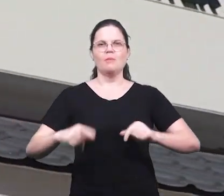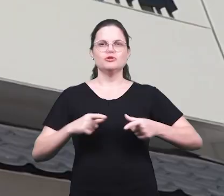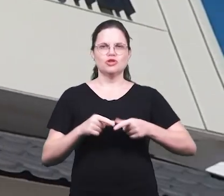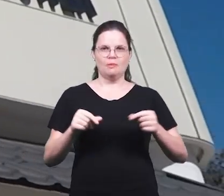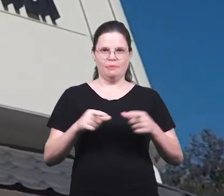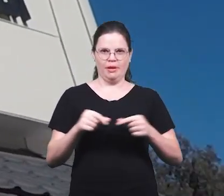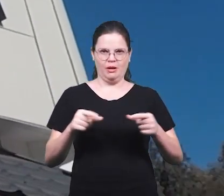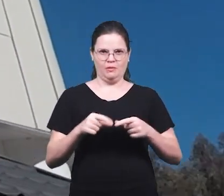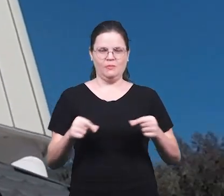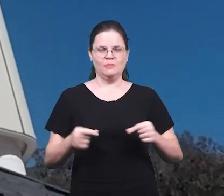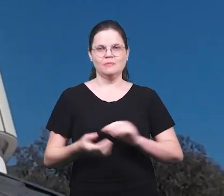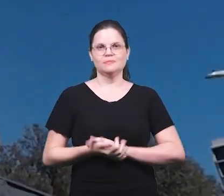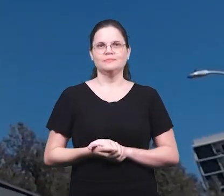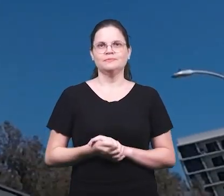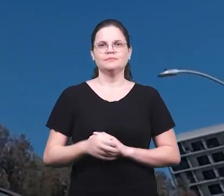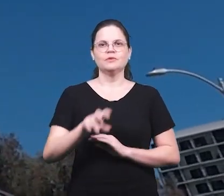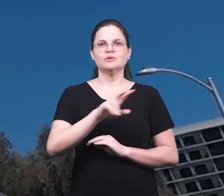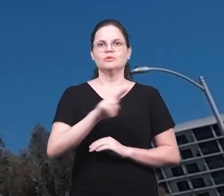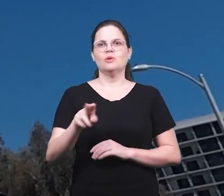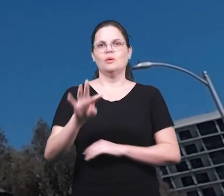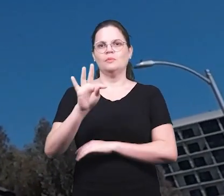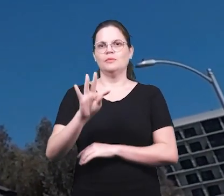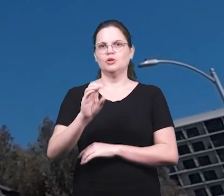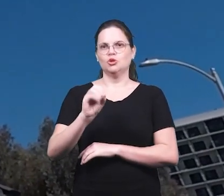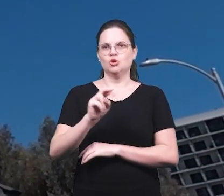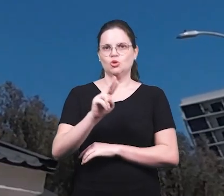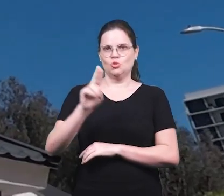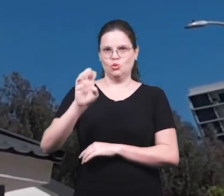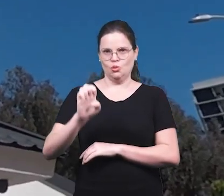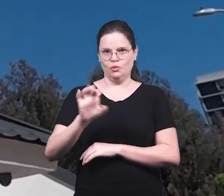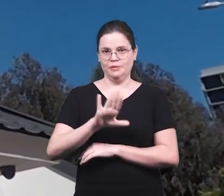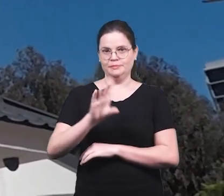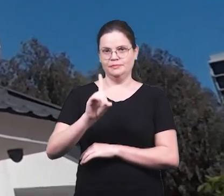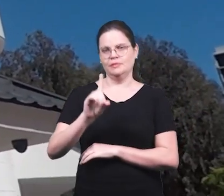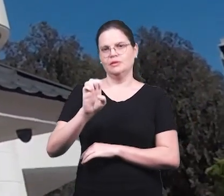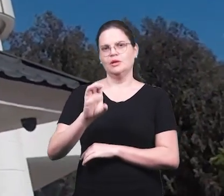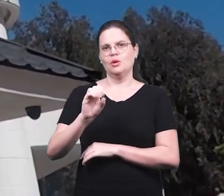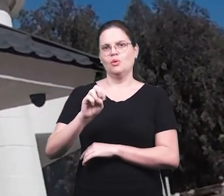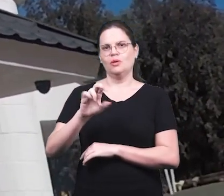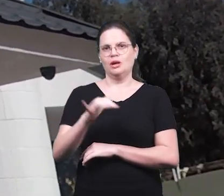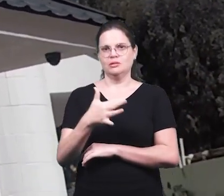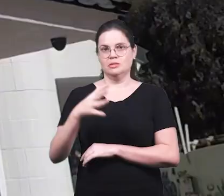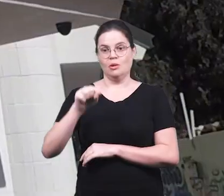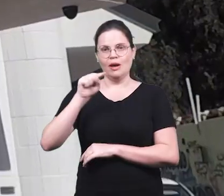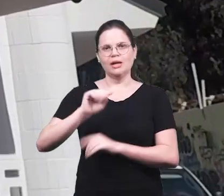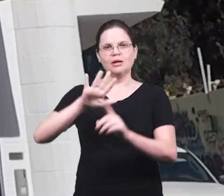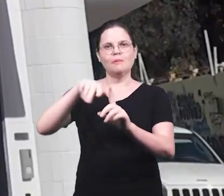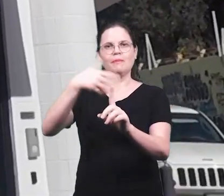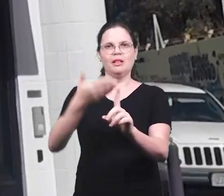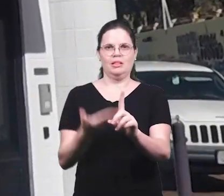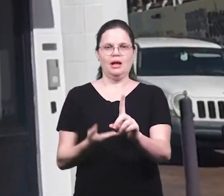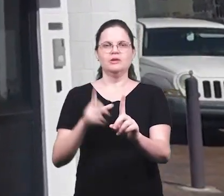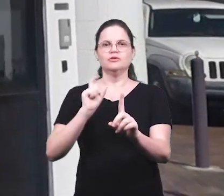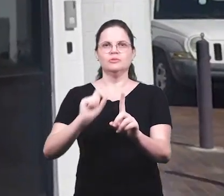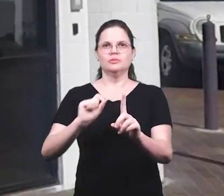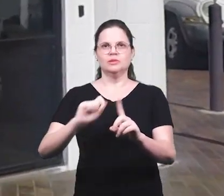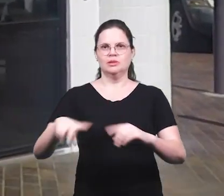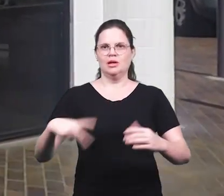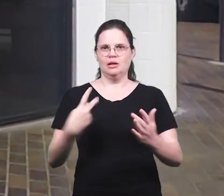igreja japonesa chamada Torre de Oração. Nesse local aqui tem uma homenagem